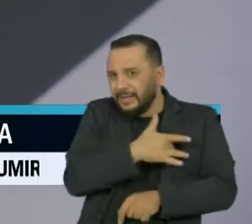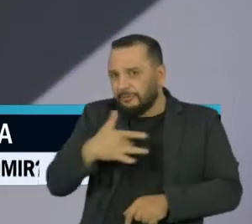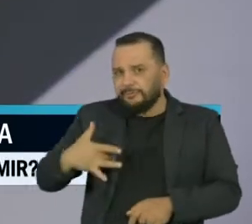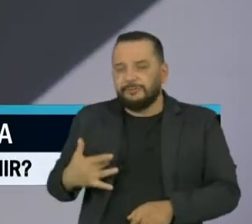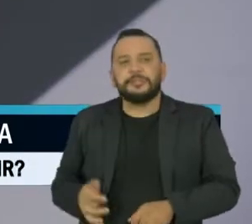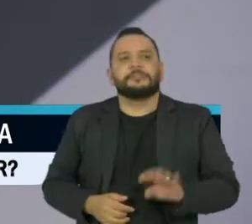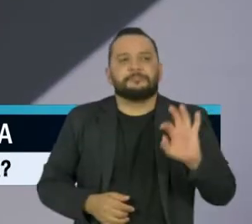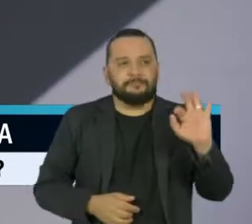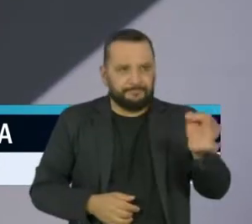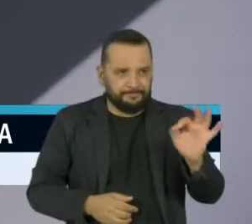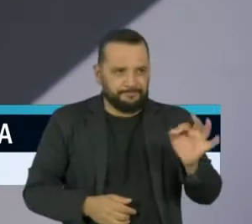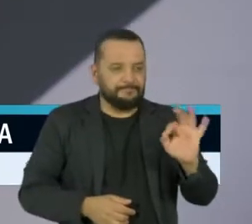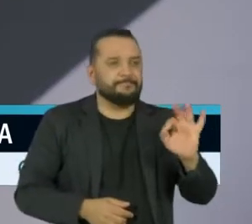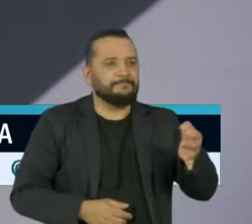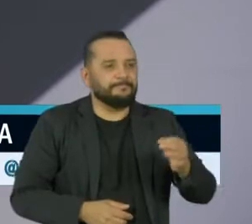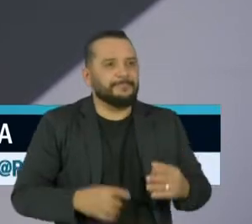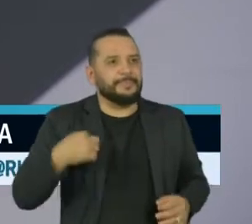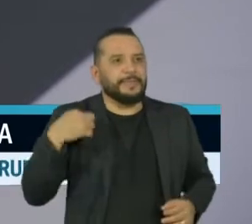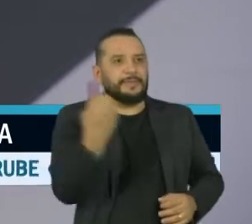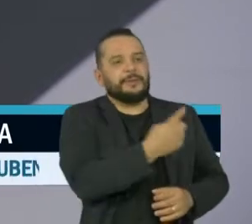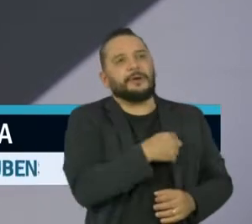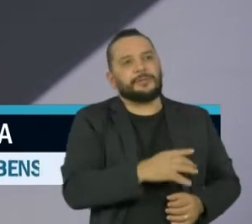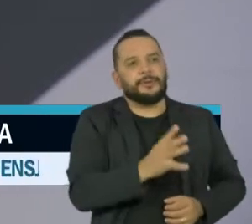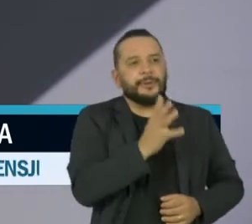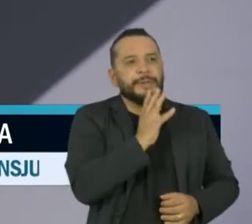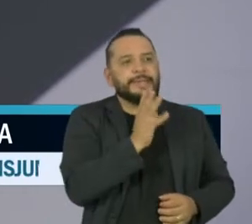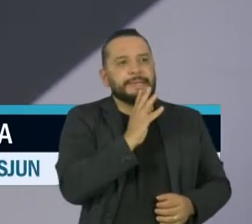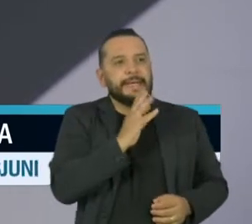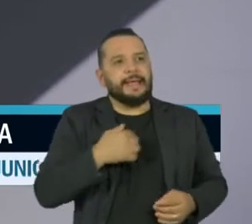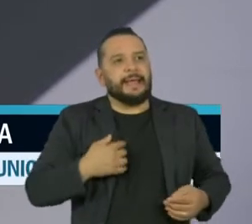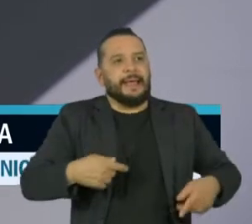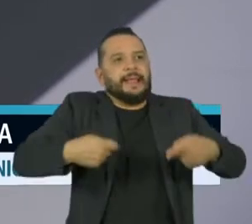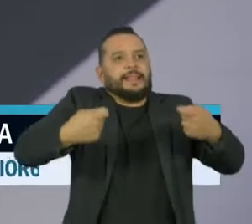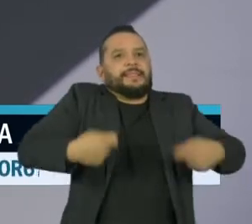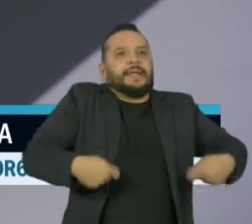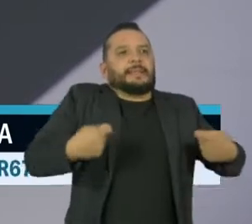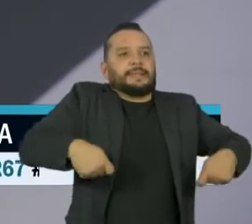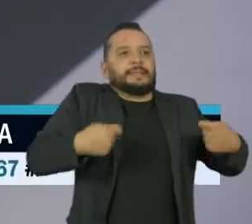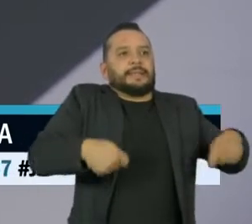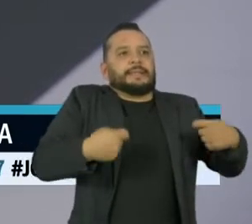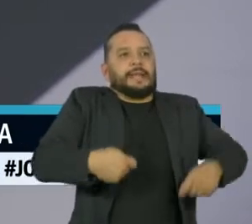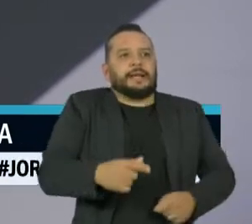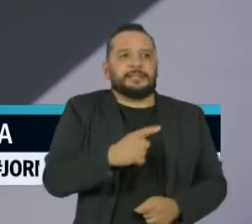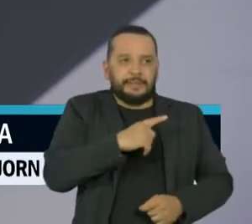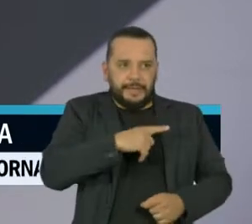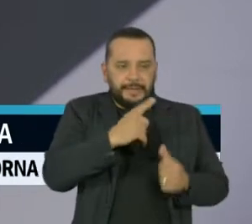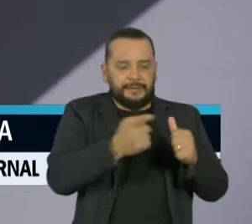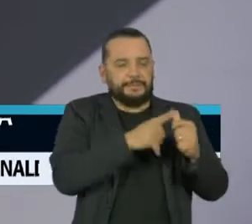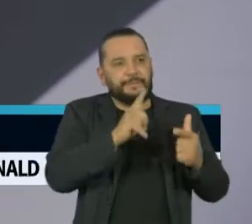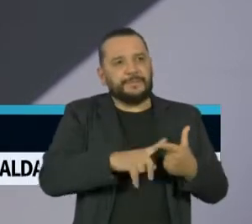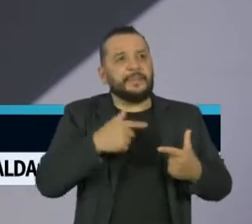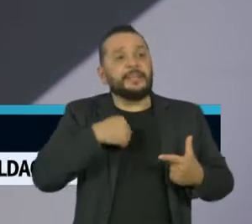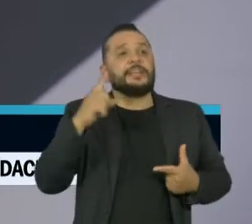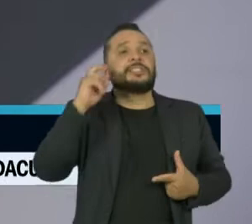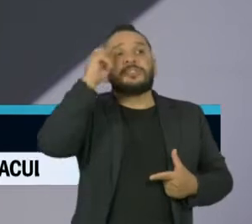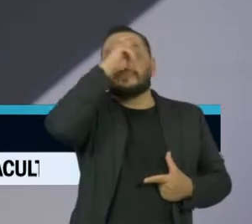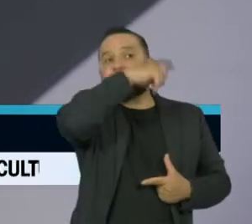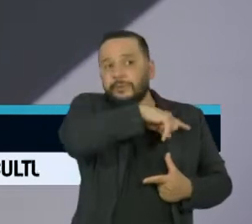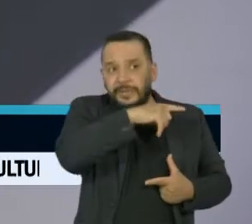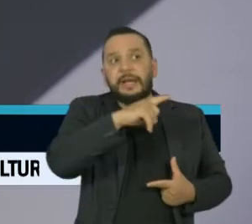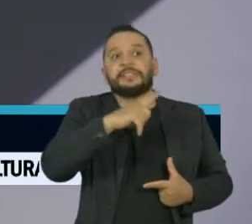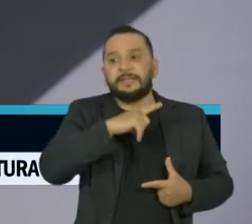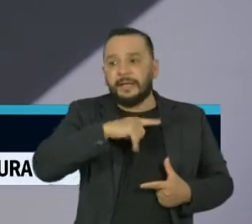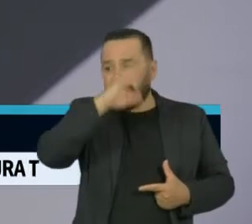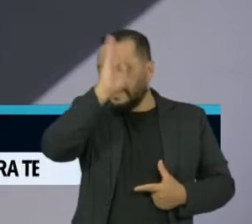precisamos conhecer as nossas necessidades as nossas dificuldades e é